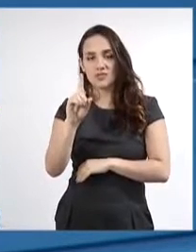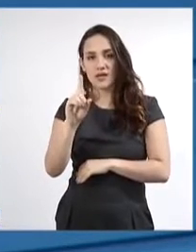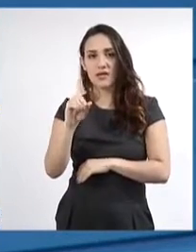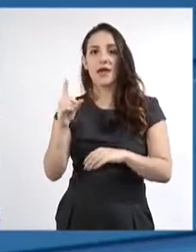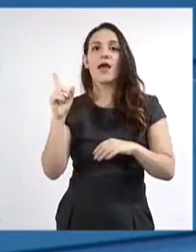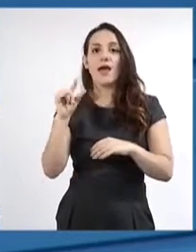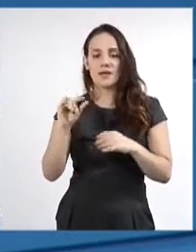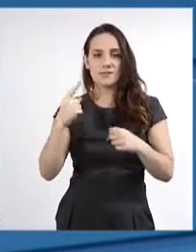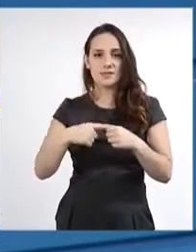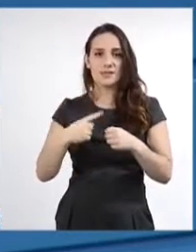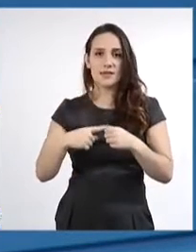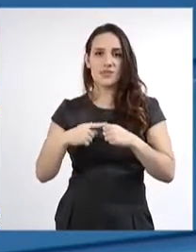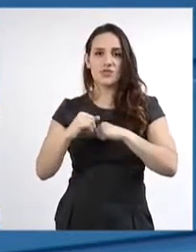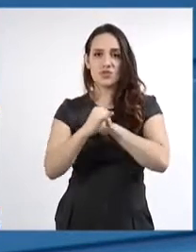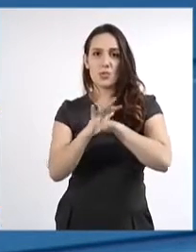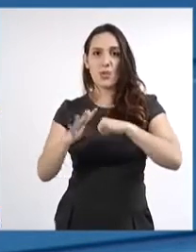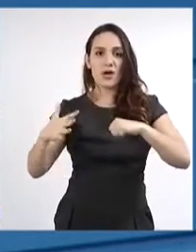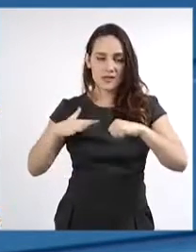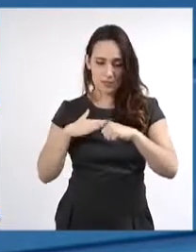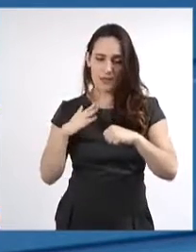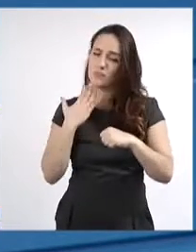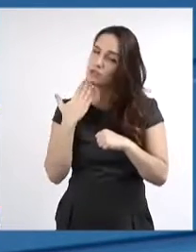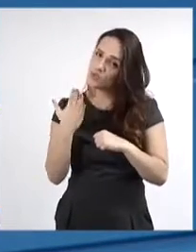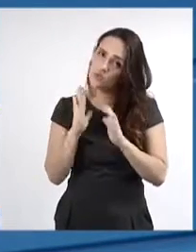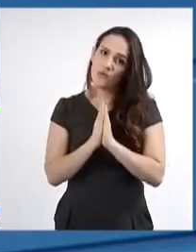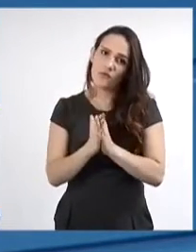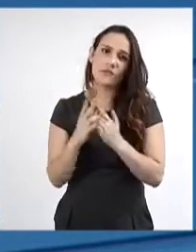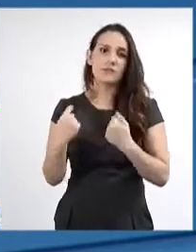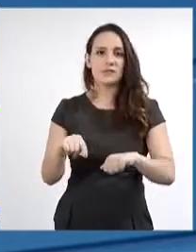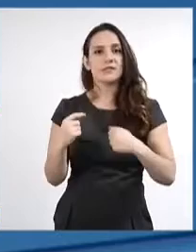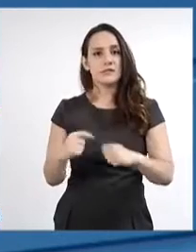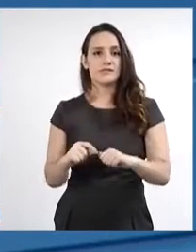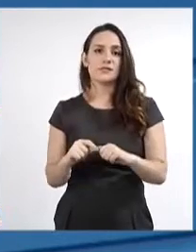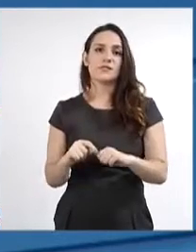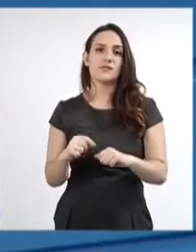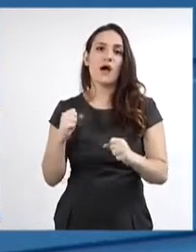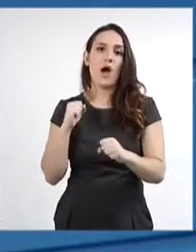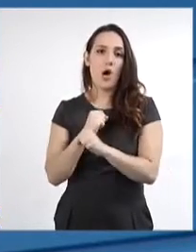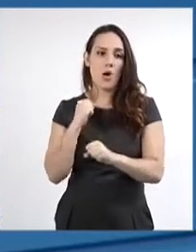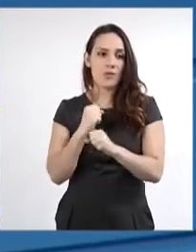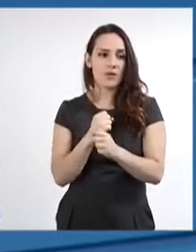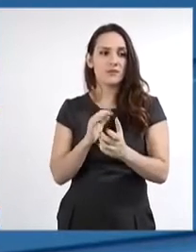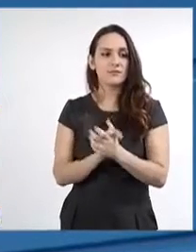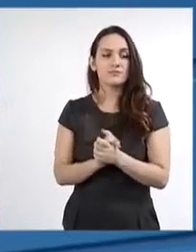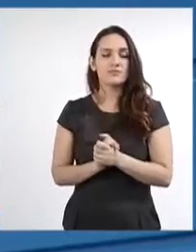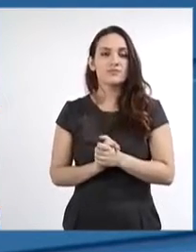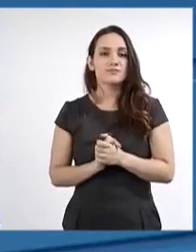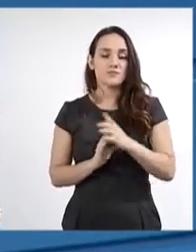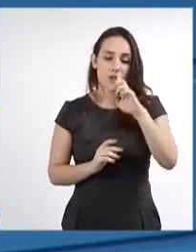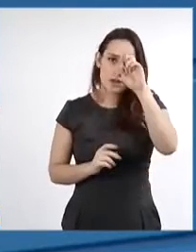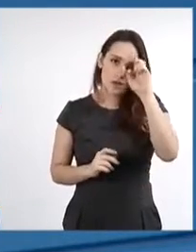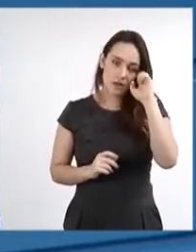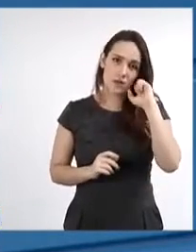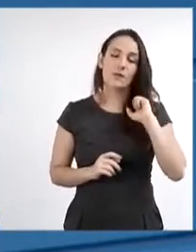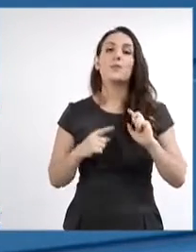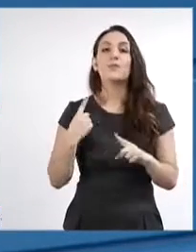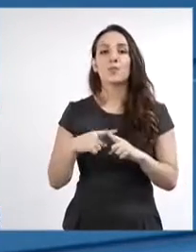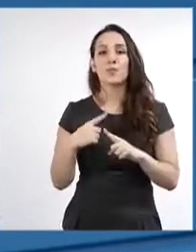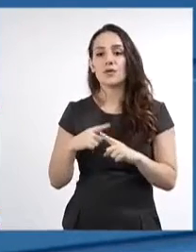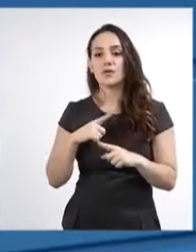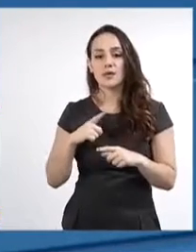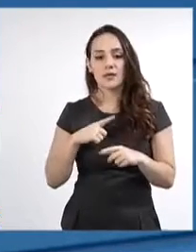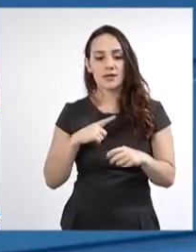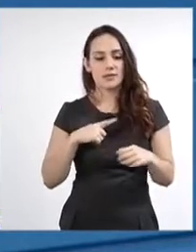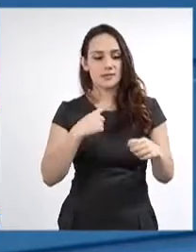conhecido como Carlinhos Magro, conforme eu fixo em anexo. É uma ligação do assentamento Auxiliador no município de